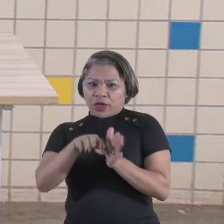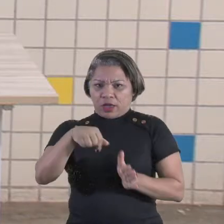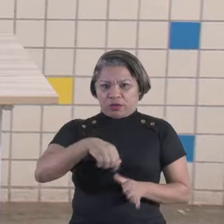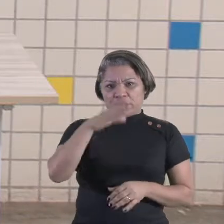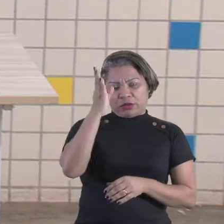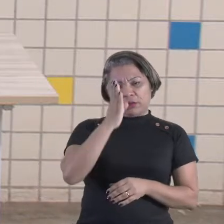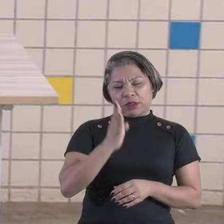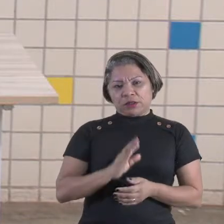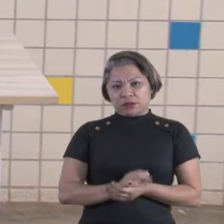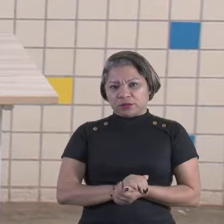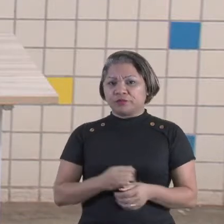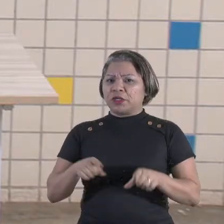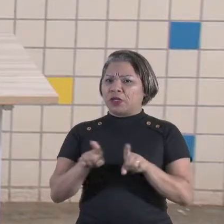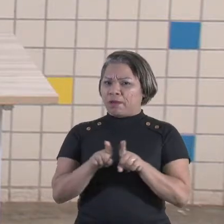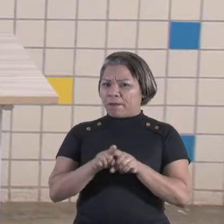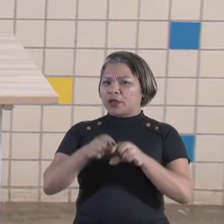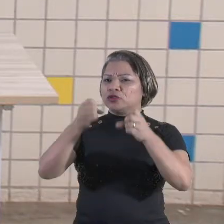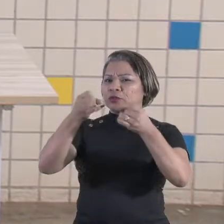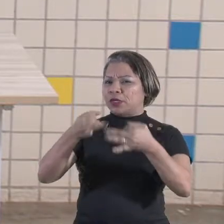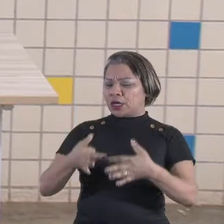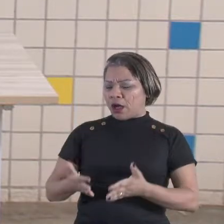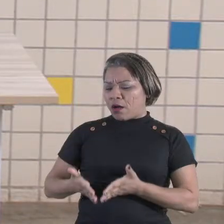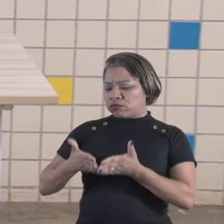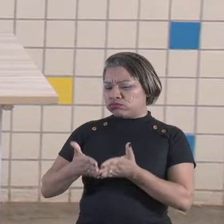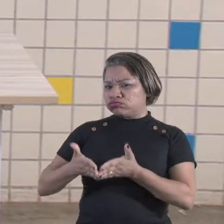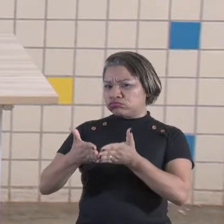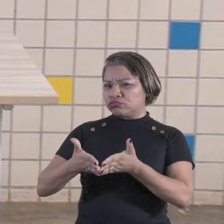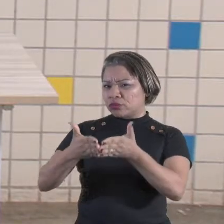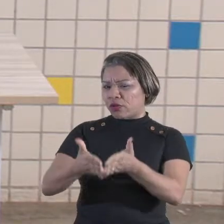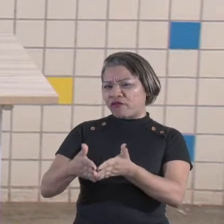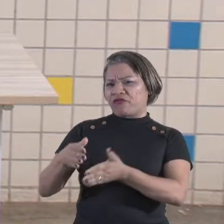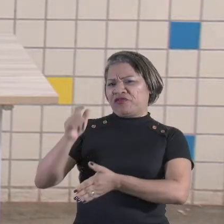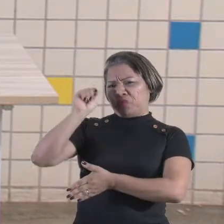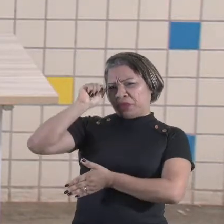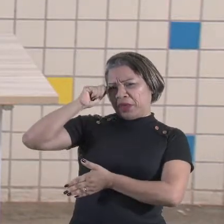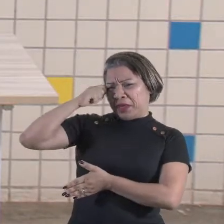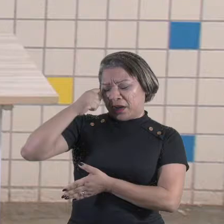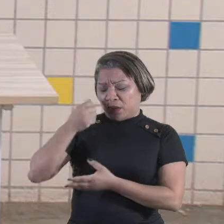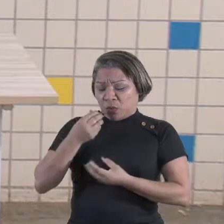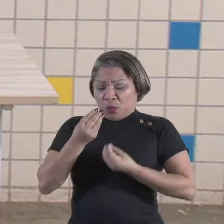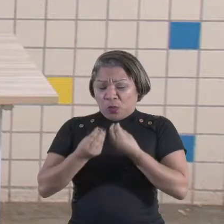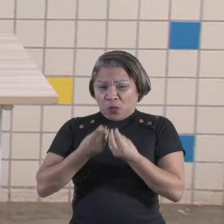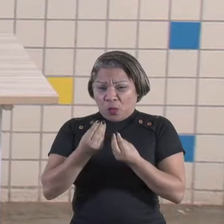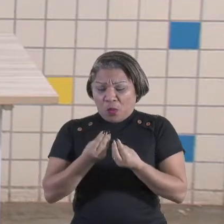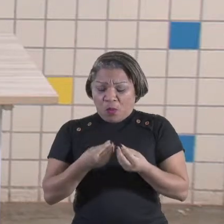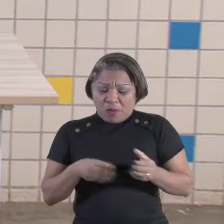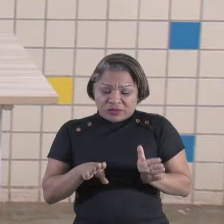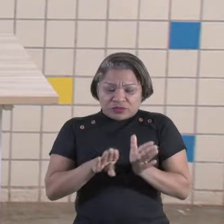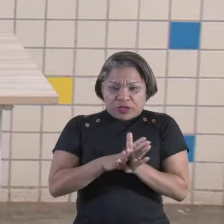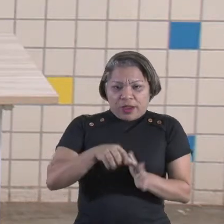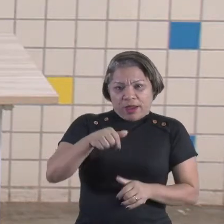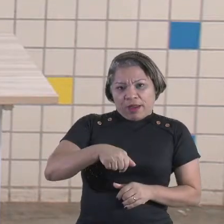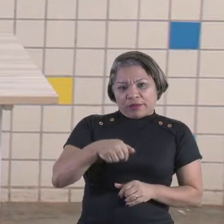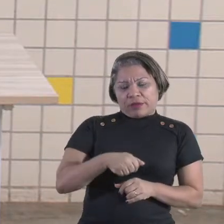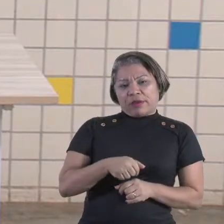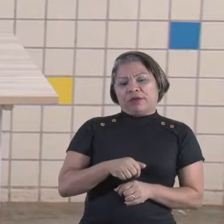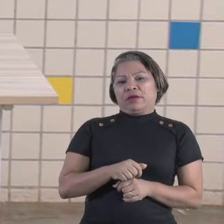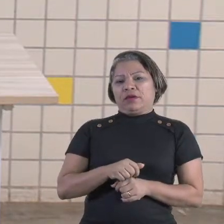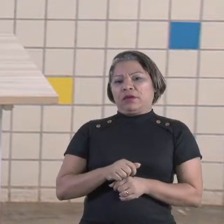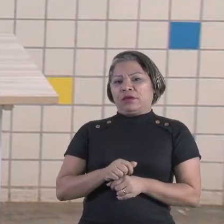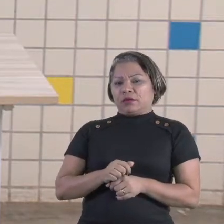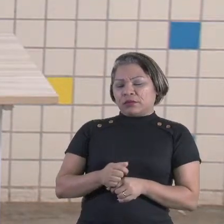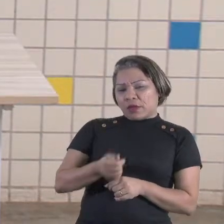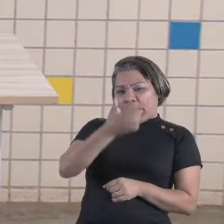condições de viagem do navio negreiro e da vida dentro do navio e da chegada dos africanos no